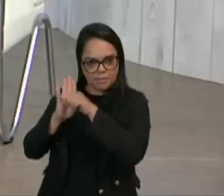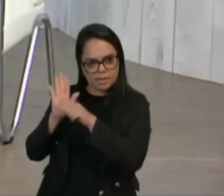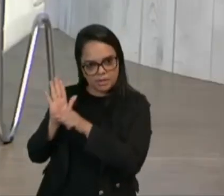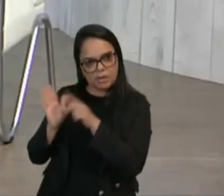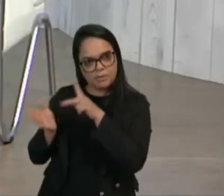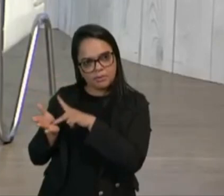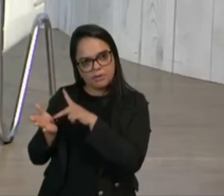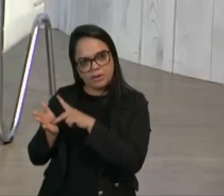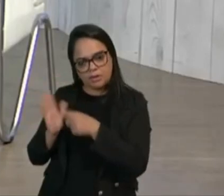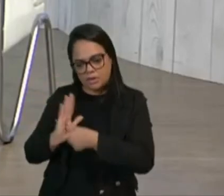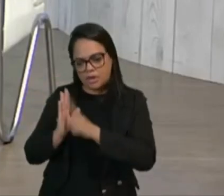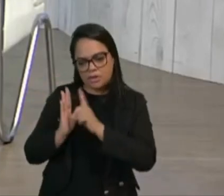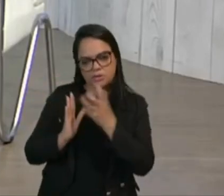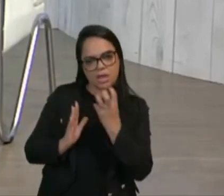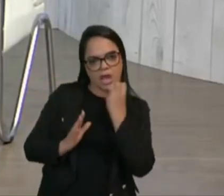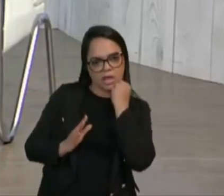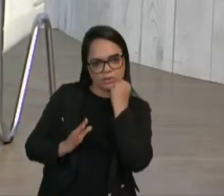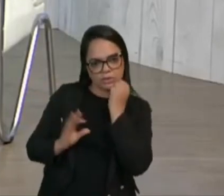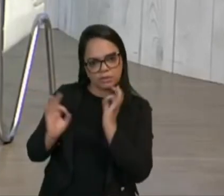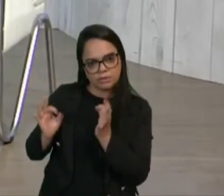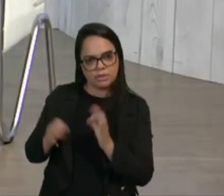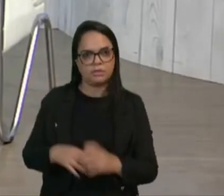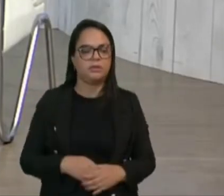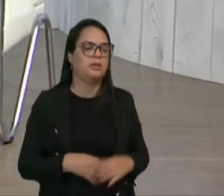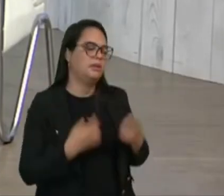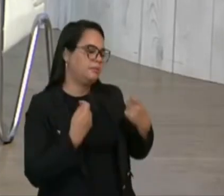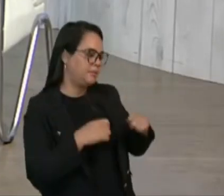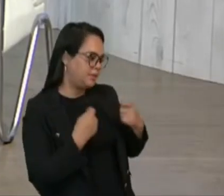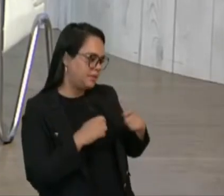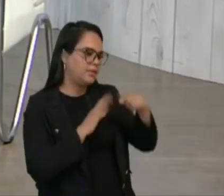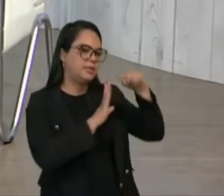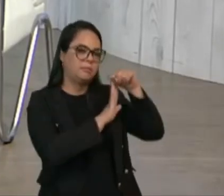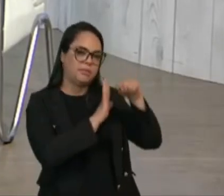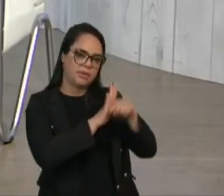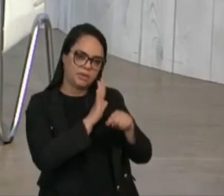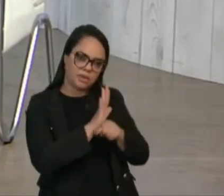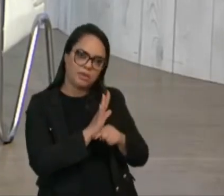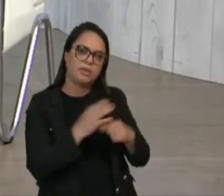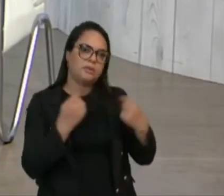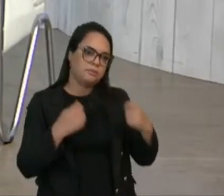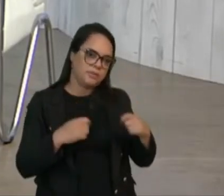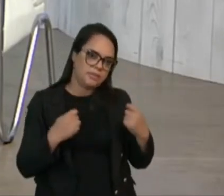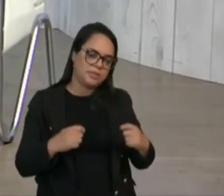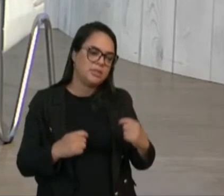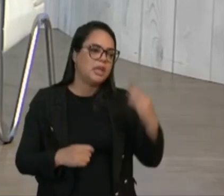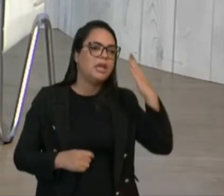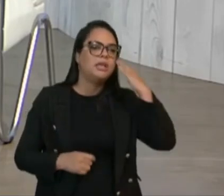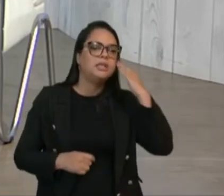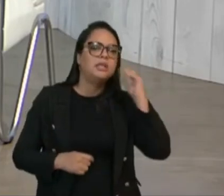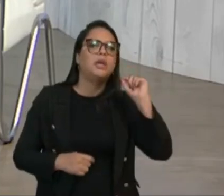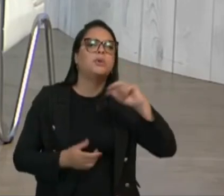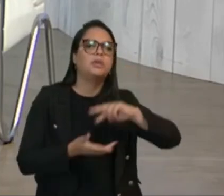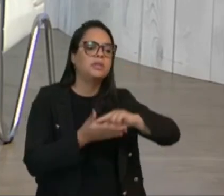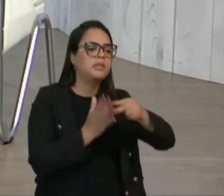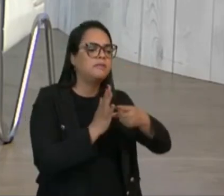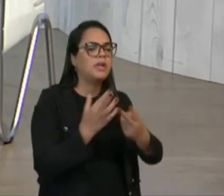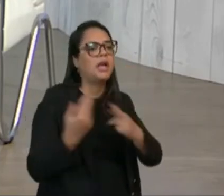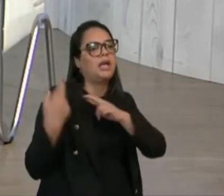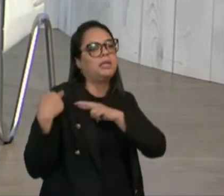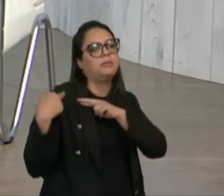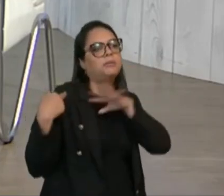antes de fazer qualquer adoção Sim. de animal. Precisa ter esse planejamento, a pessoa entender o que que é uma responsabilidade de ter um